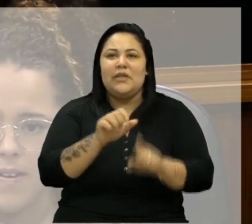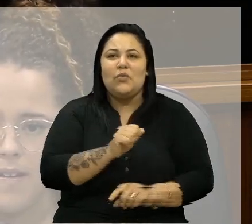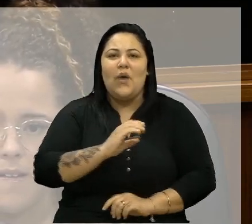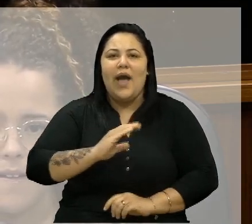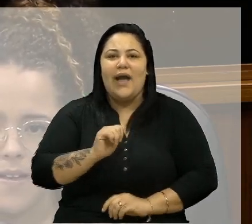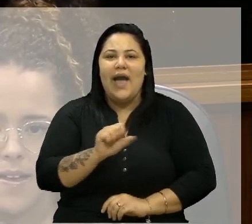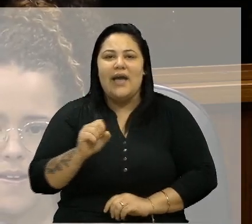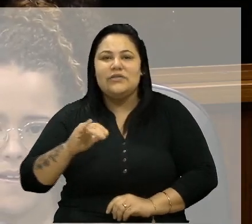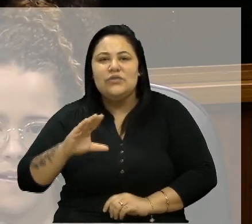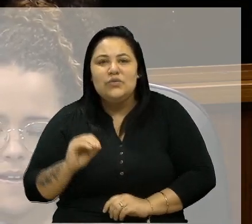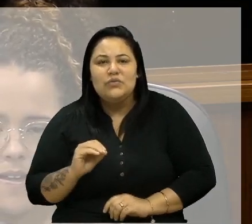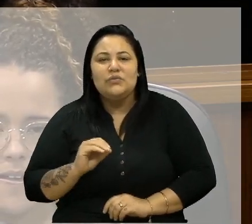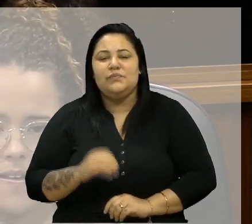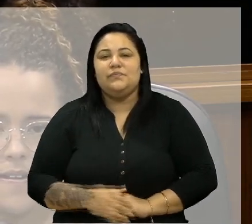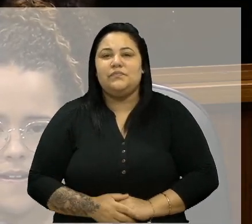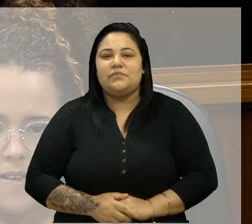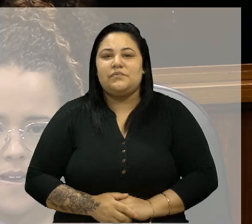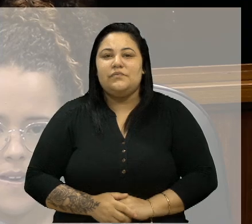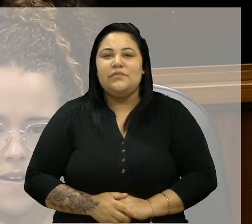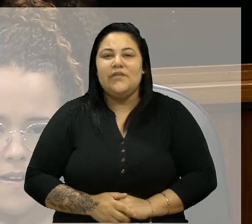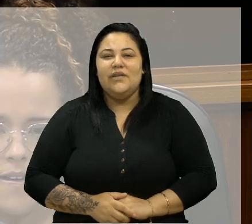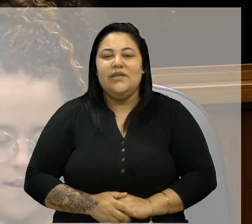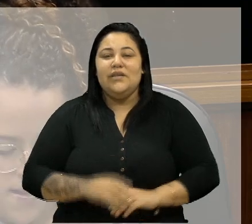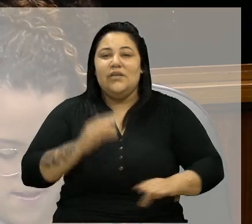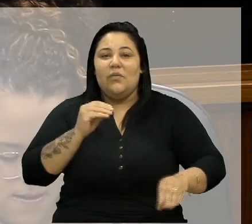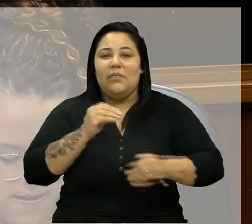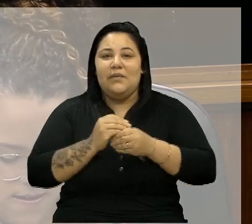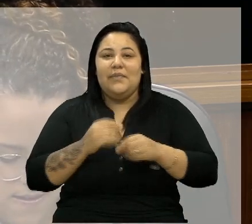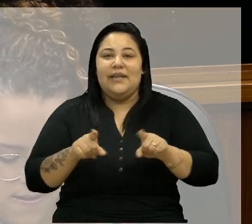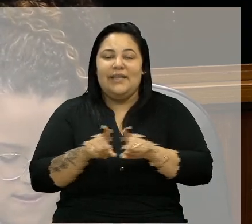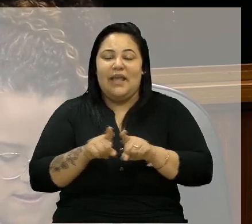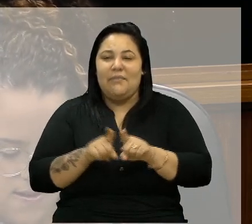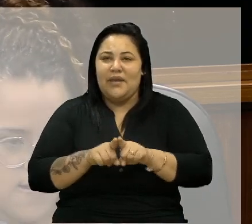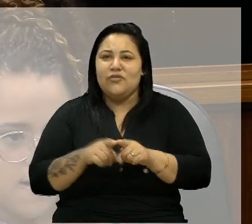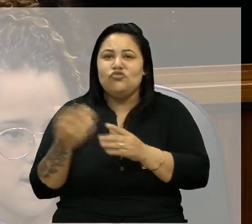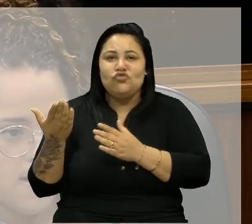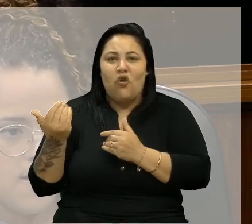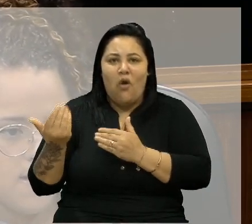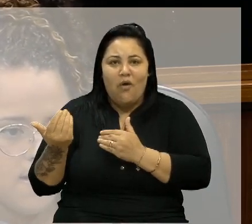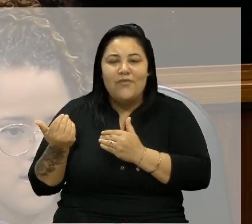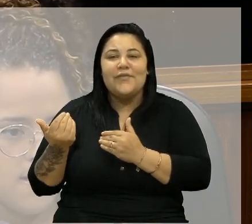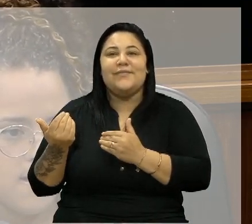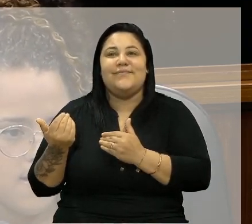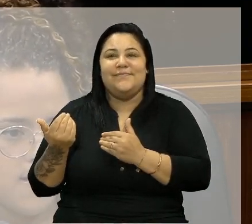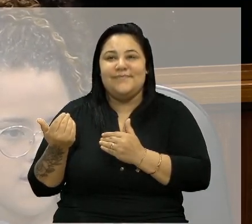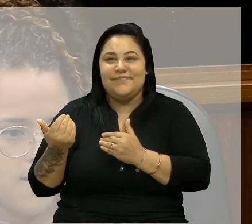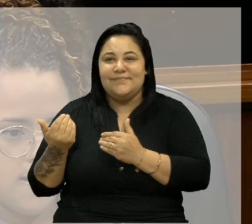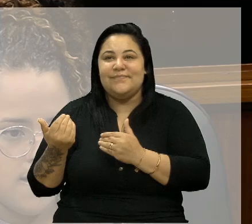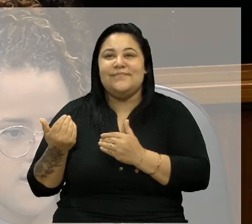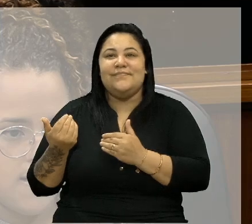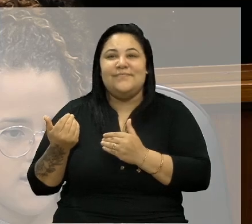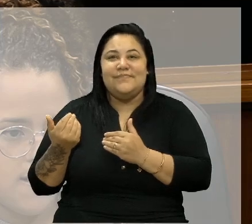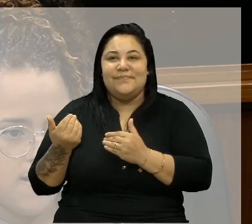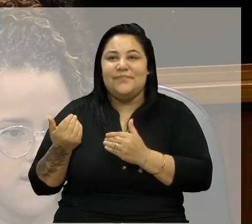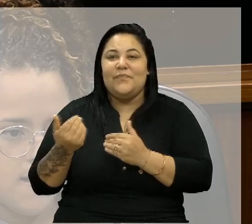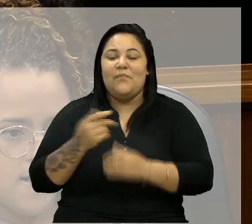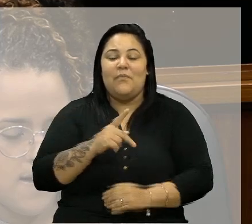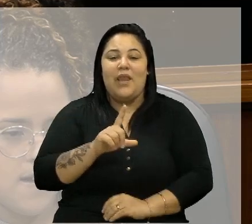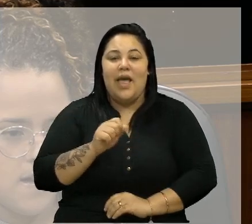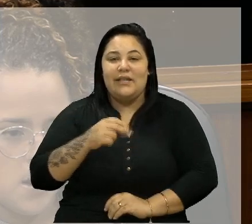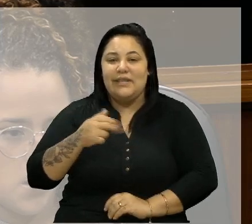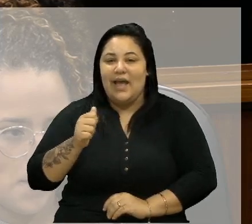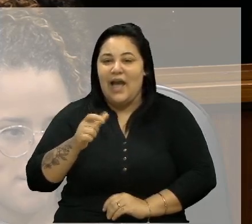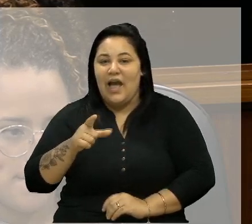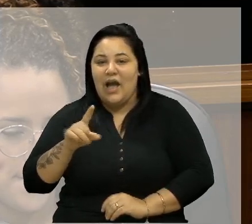Acácio, que agrega uma gurizada, seja do Planalto Frente, do